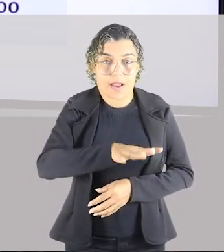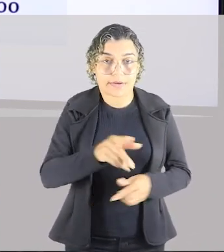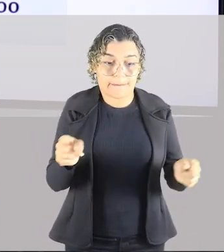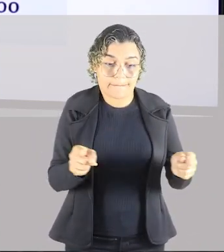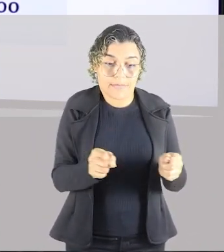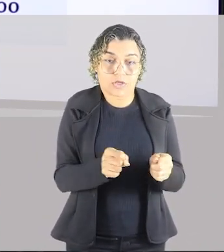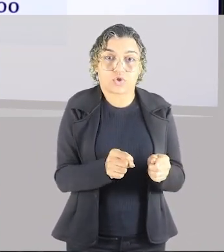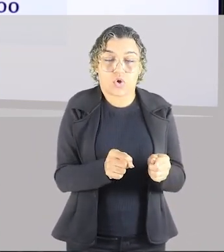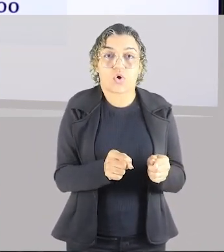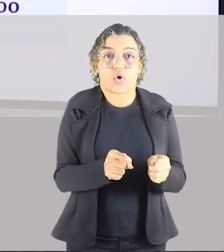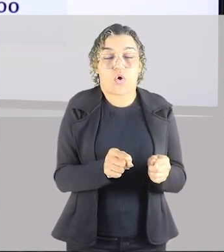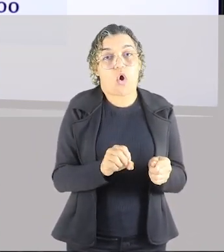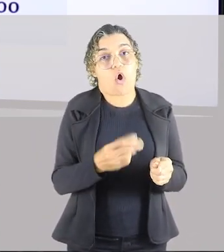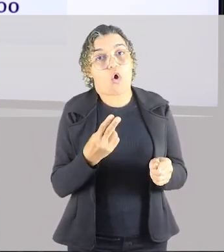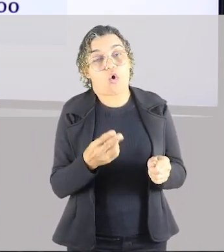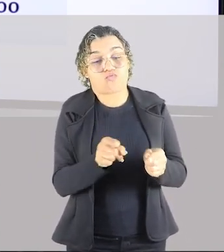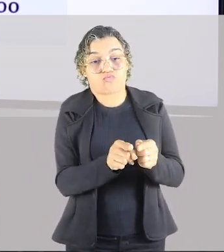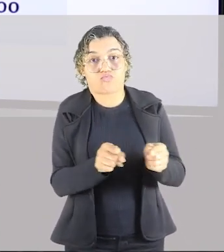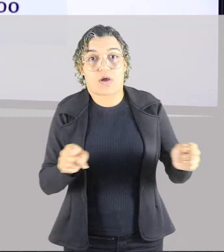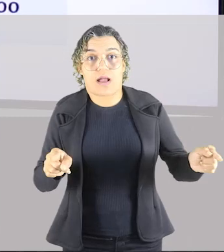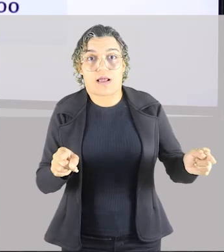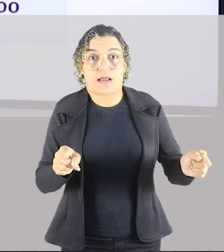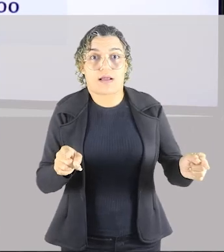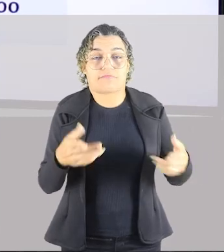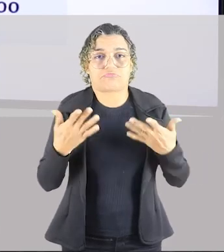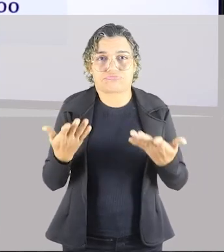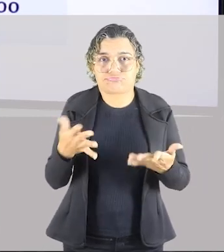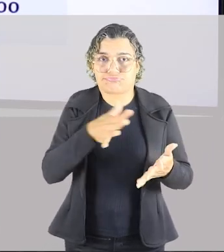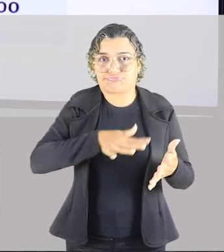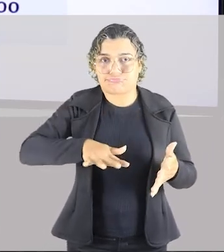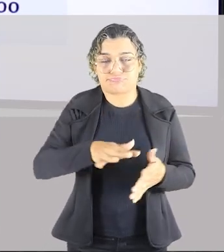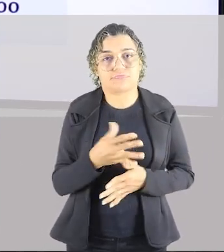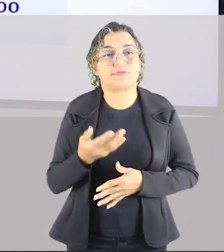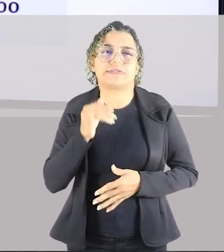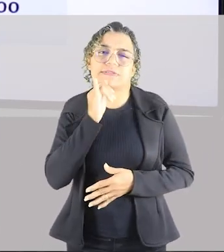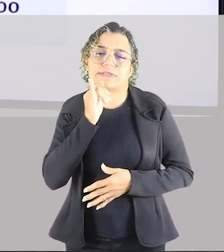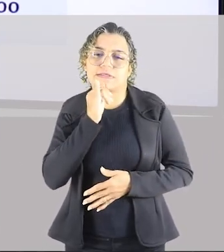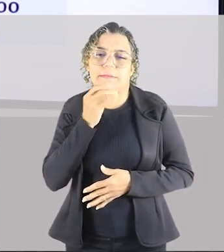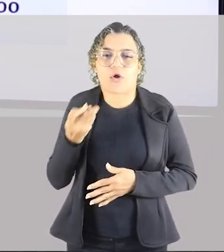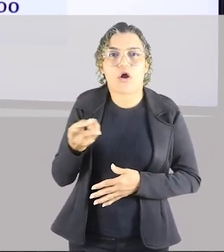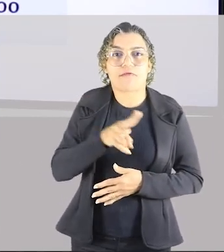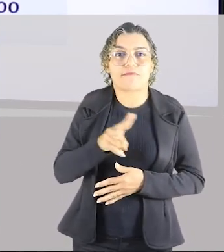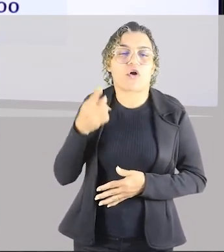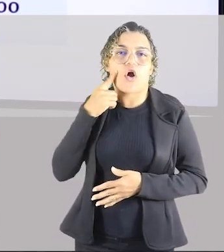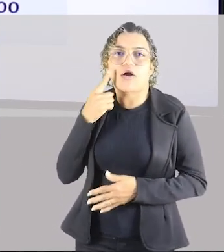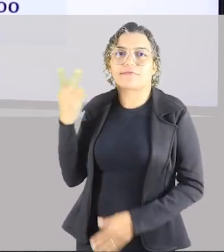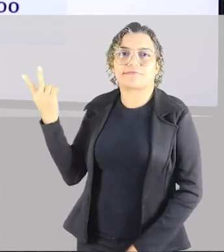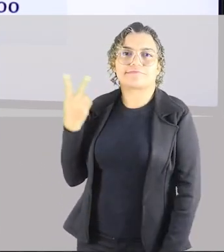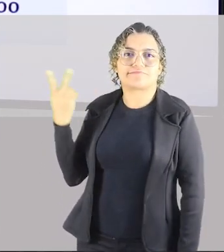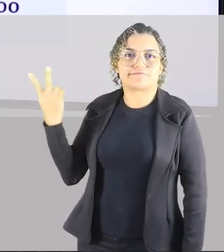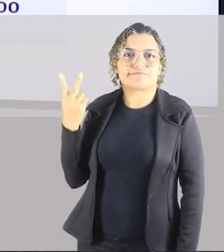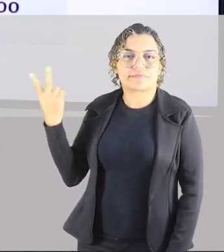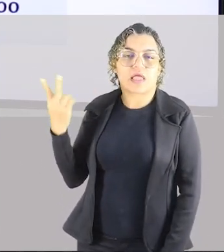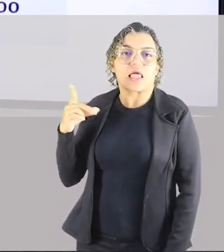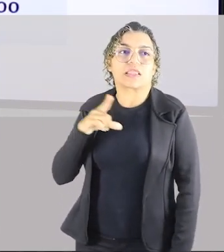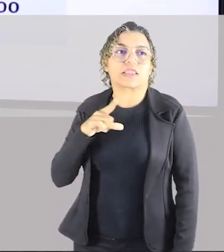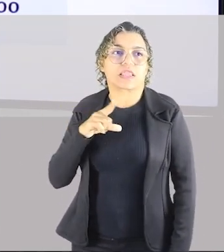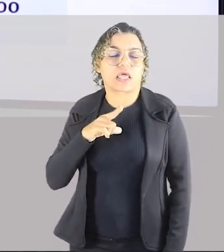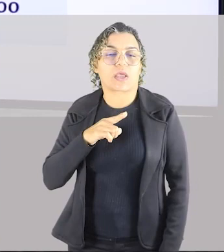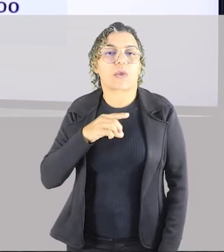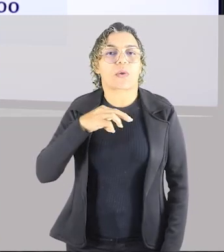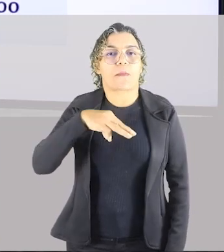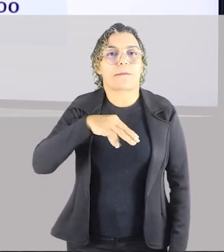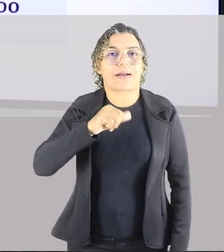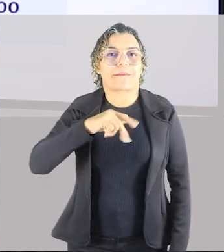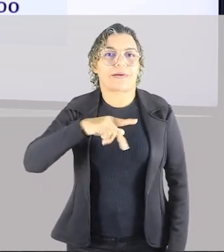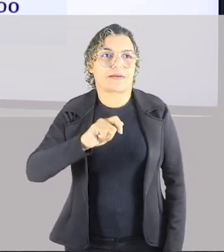menor ou em uma área muito grande? Veja, por exemplo, esses 2 mapas. Aqui eu tenho, por exemplo, um mapa